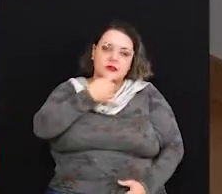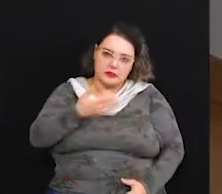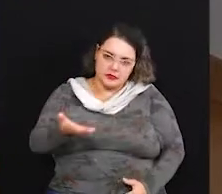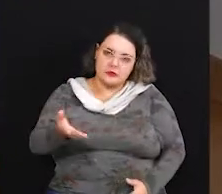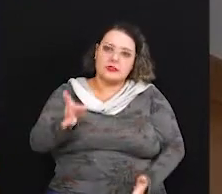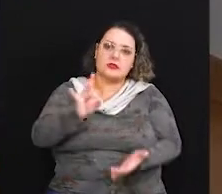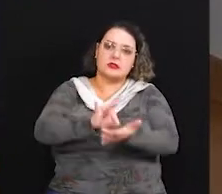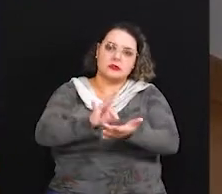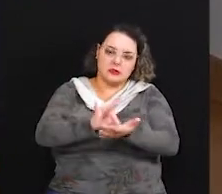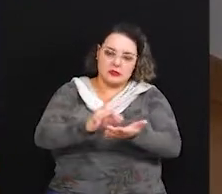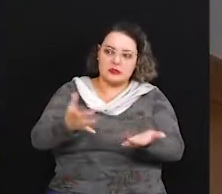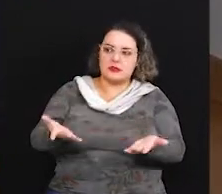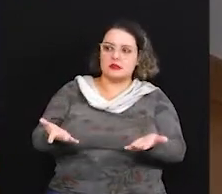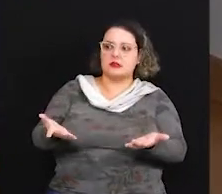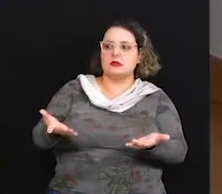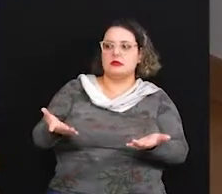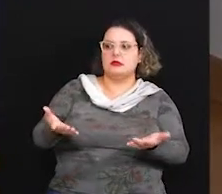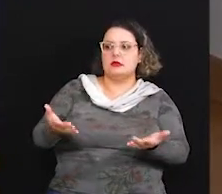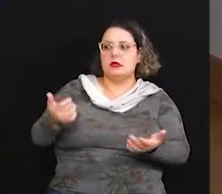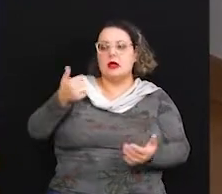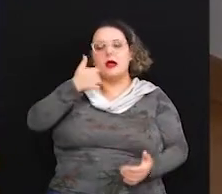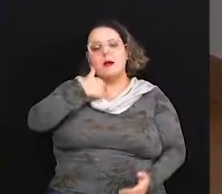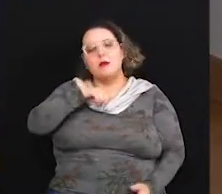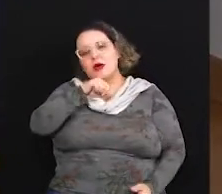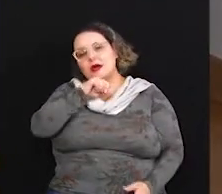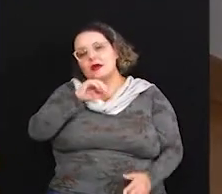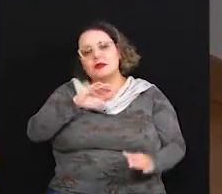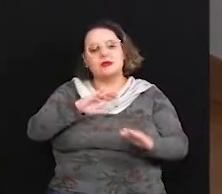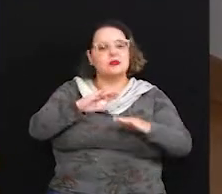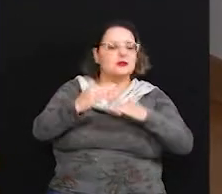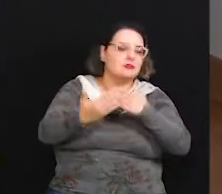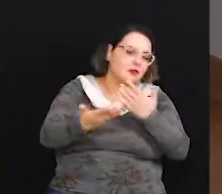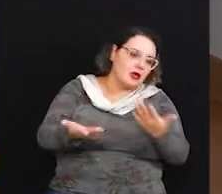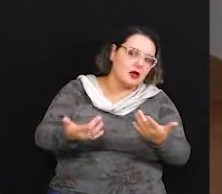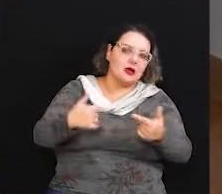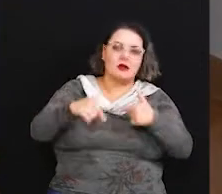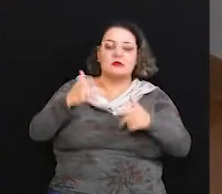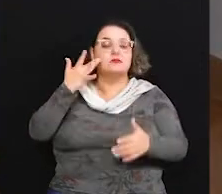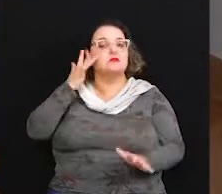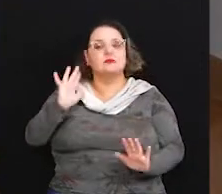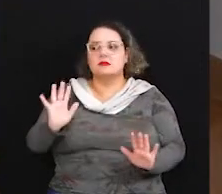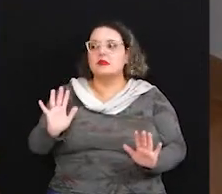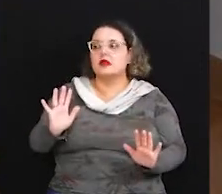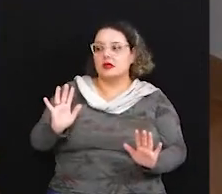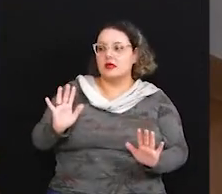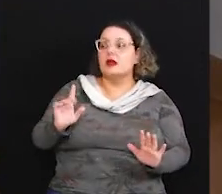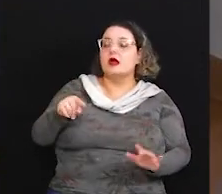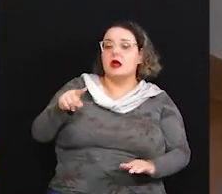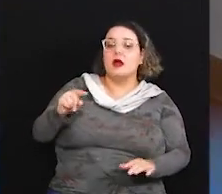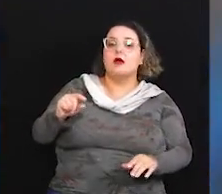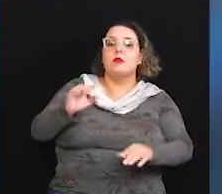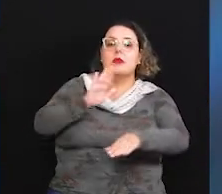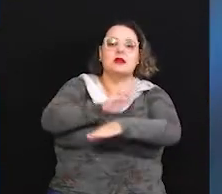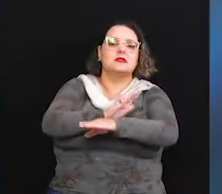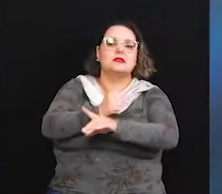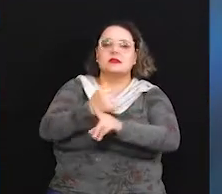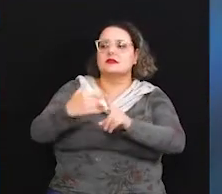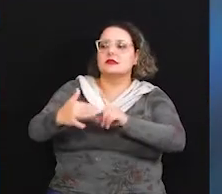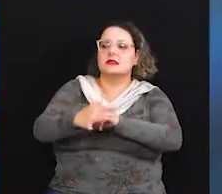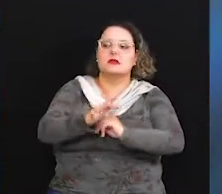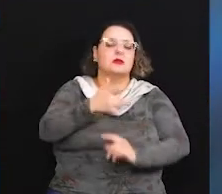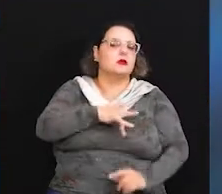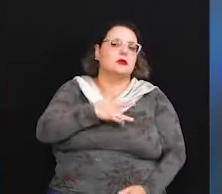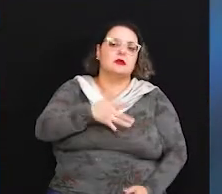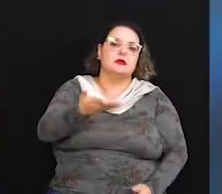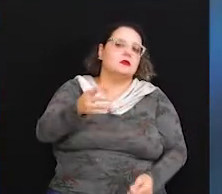verdade. Infelizmente é verdade. Às vezes é a mãe de bairro, um pai, um trabalhador que não sabe então uma assistente social,